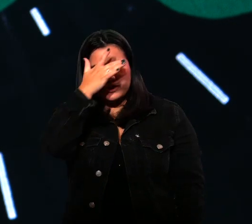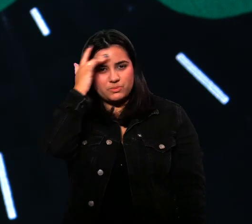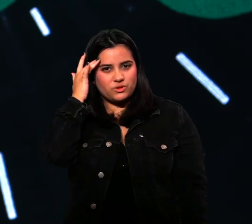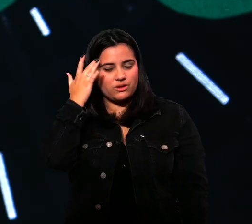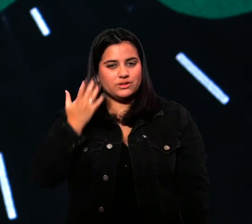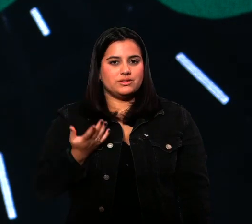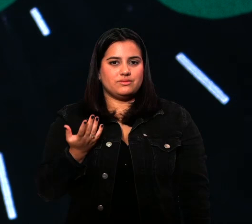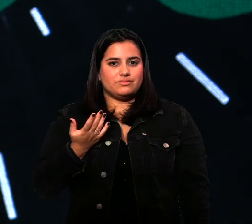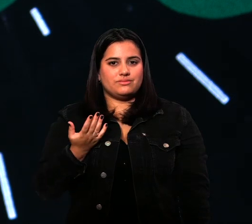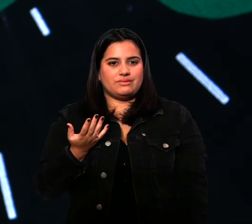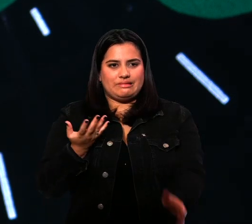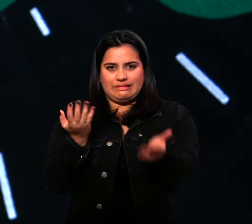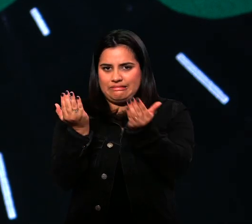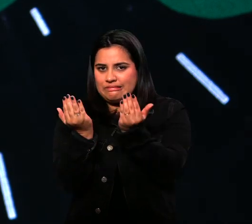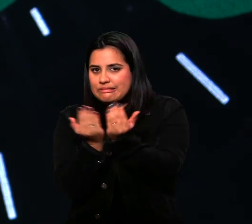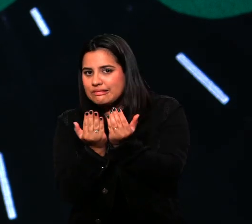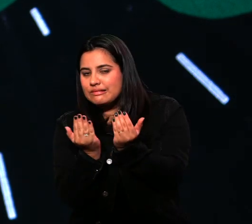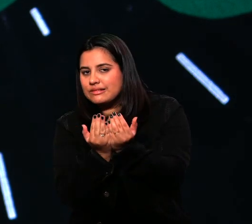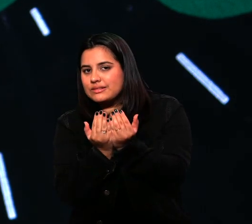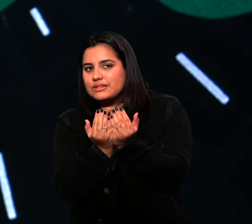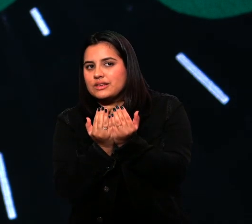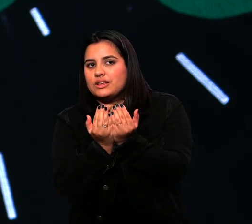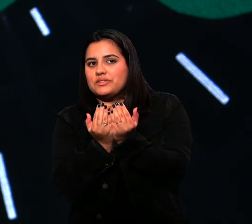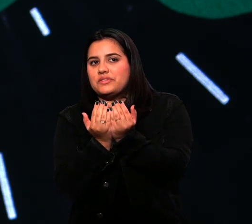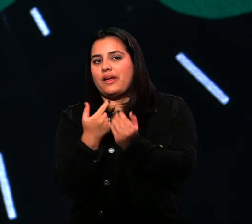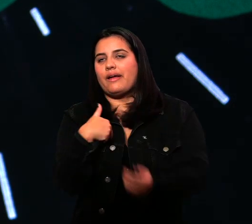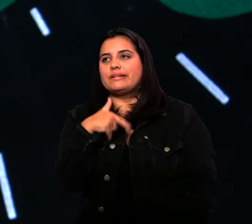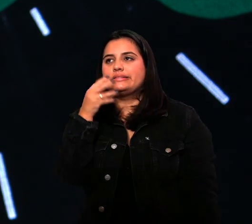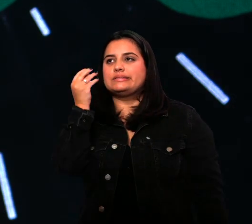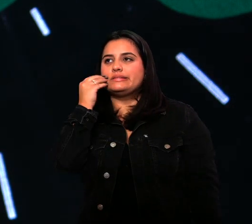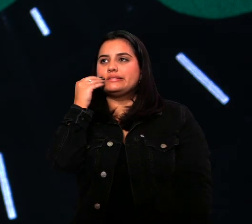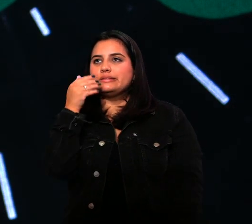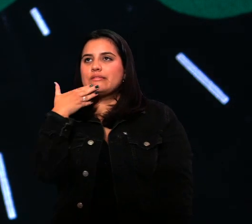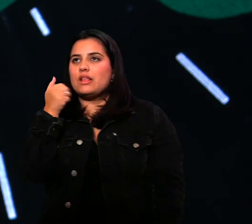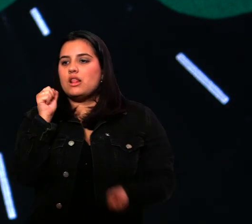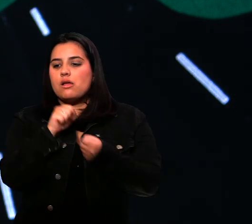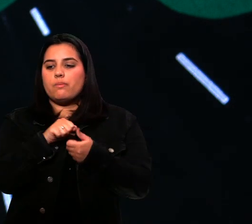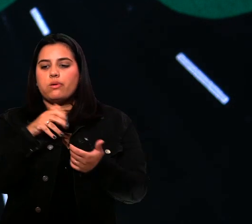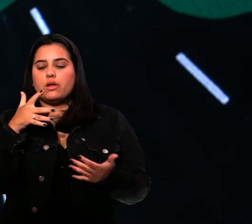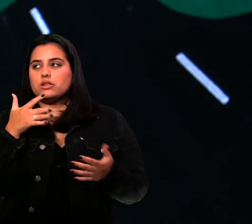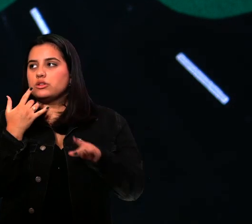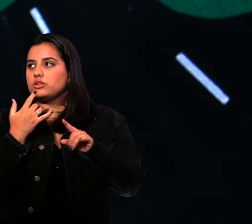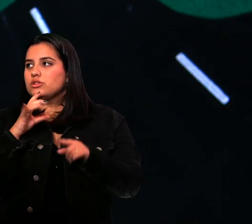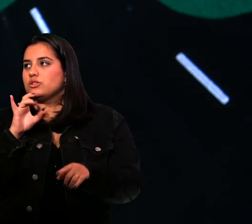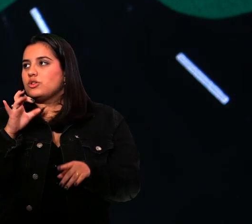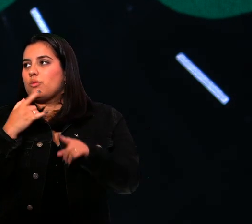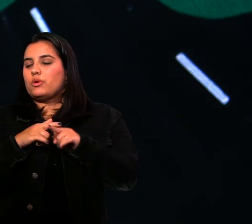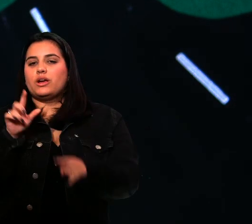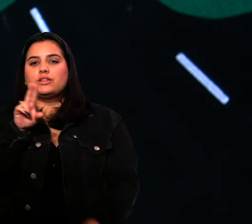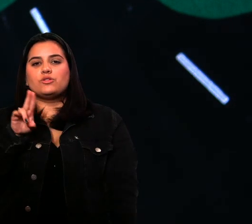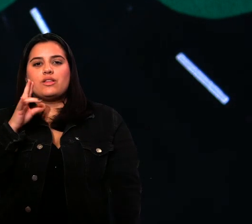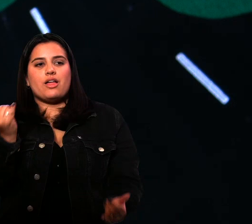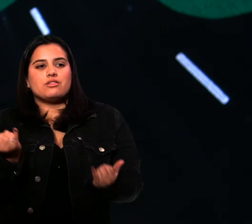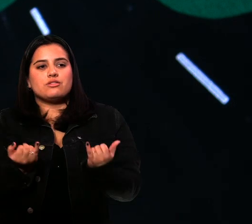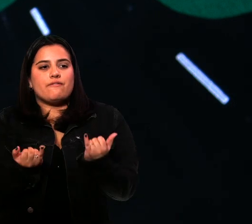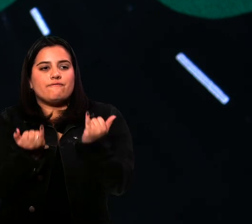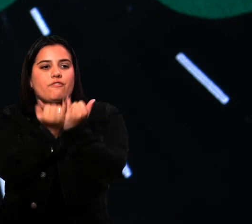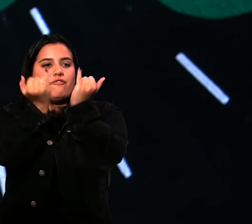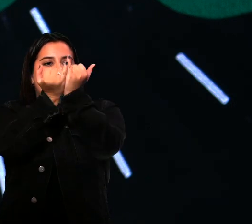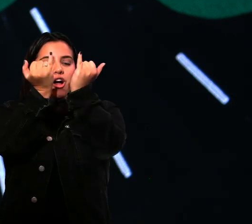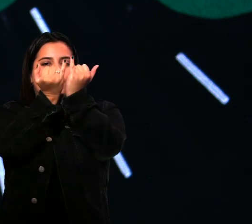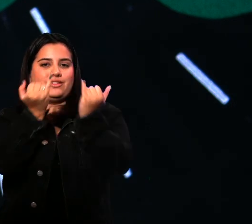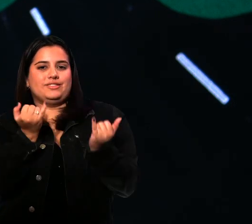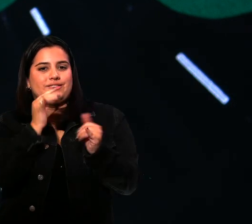Crente não fica andando tentando brilhar um pouco mais do que os outros, só porque está usando todas as fofocas gospels